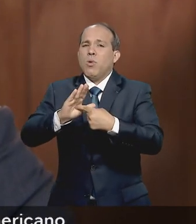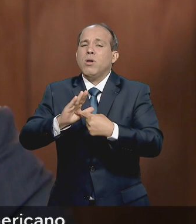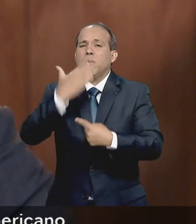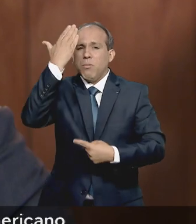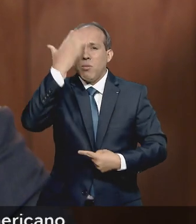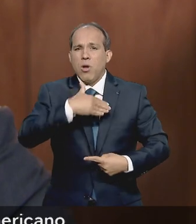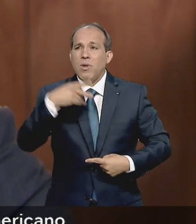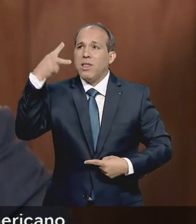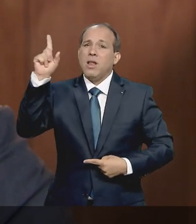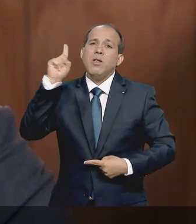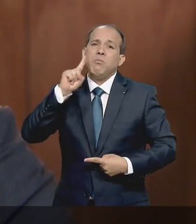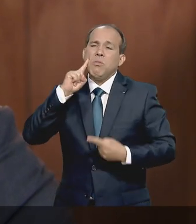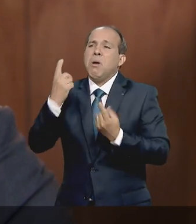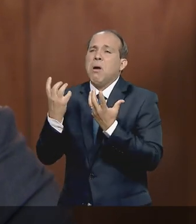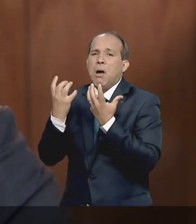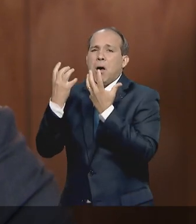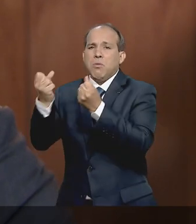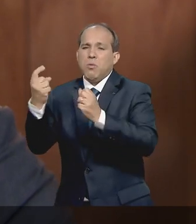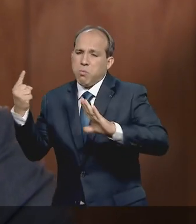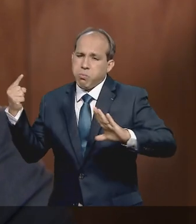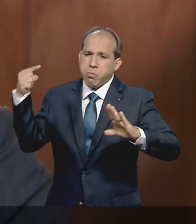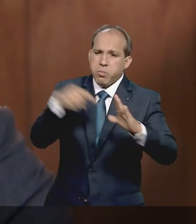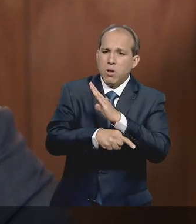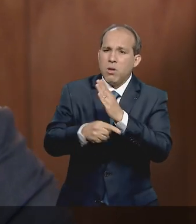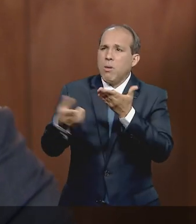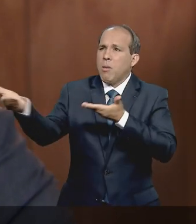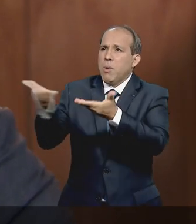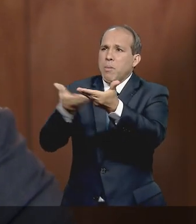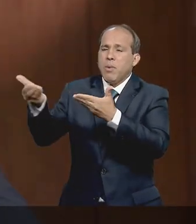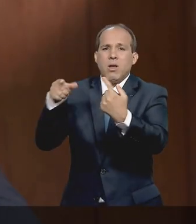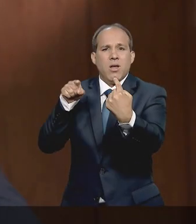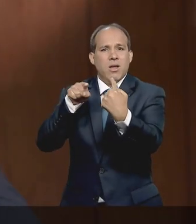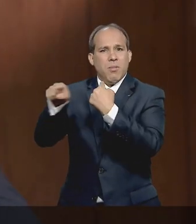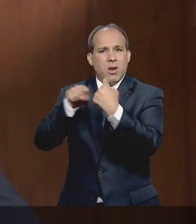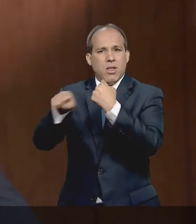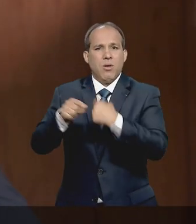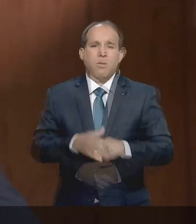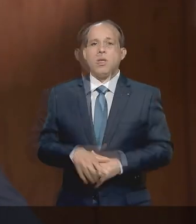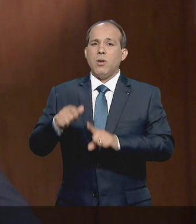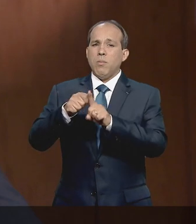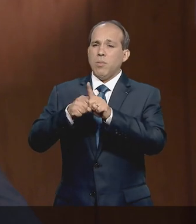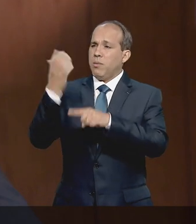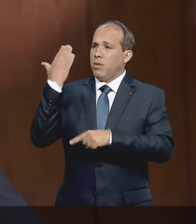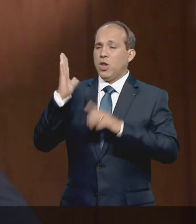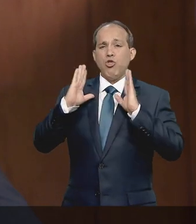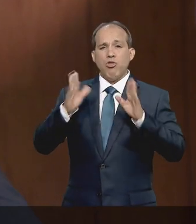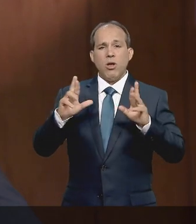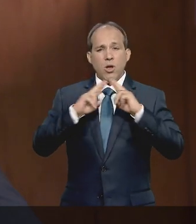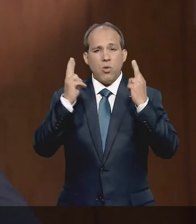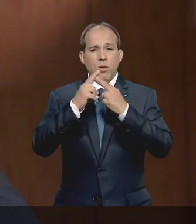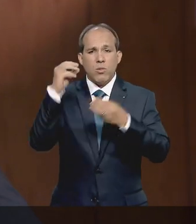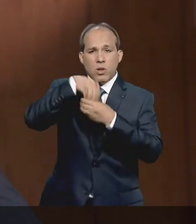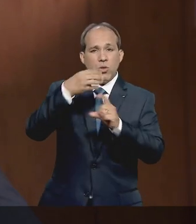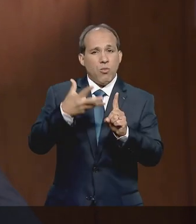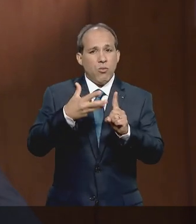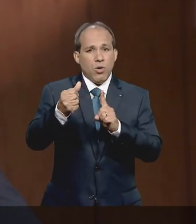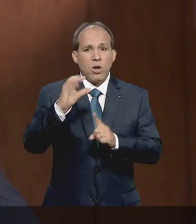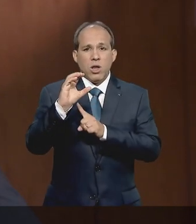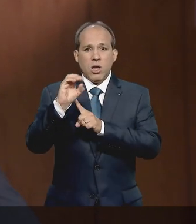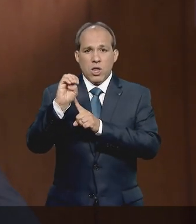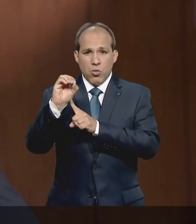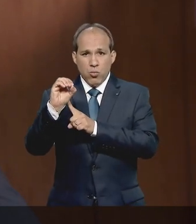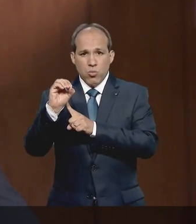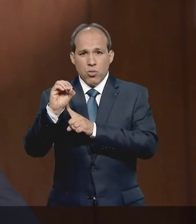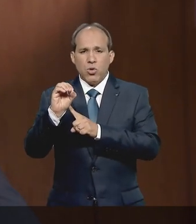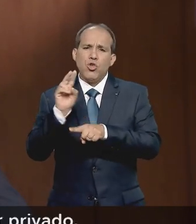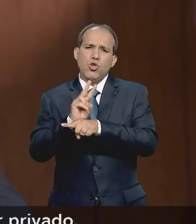a exposição do lado americano e aprofundar a relação bilateral no mês passado reuniu-se o Fórum de seus